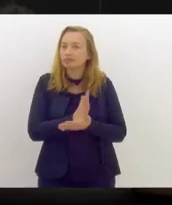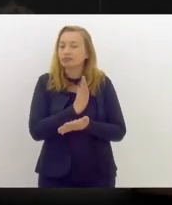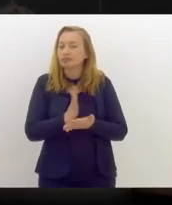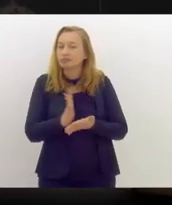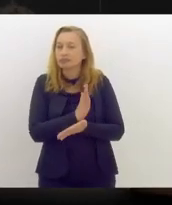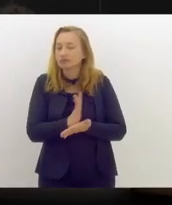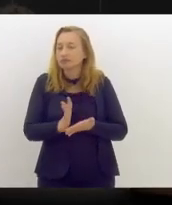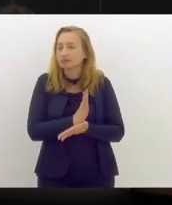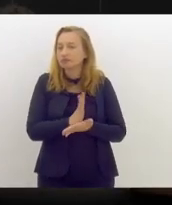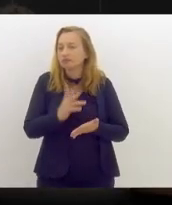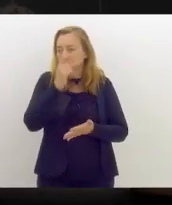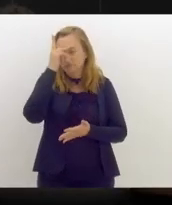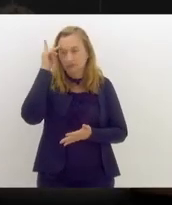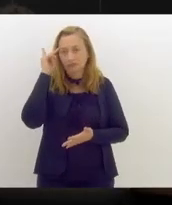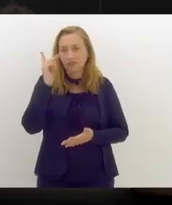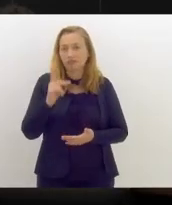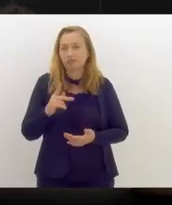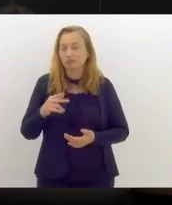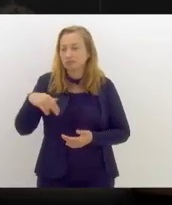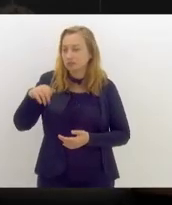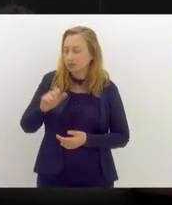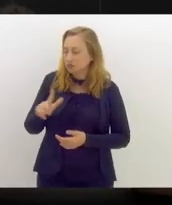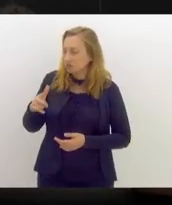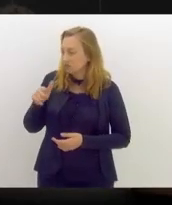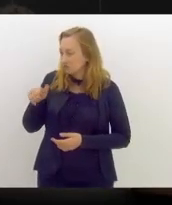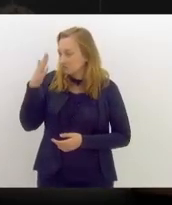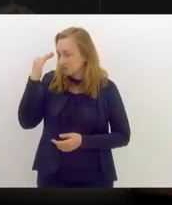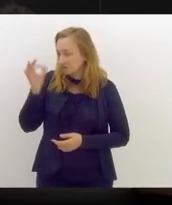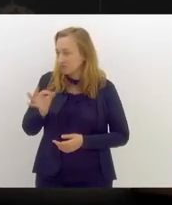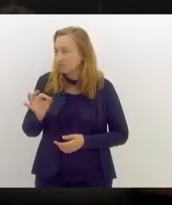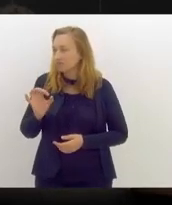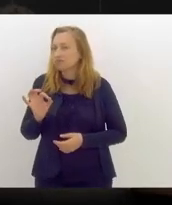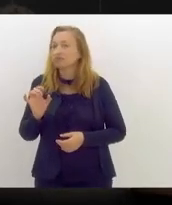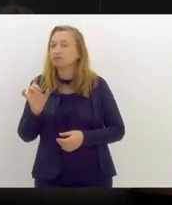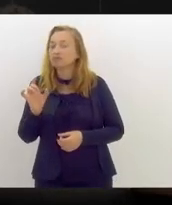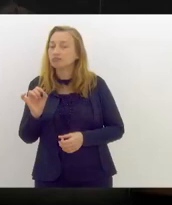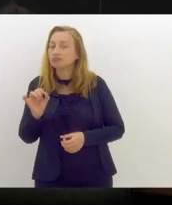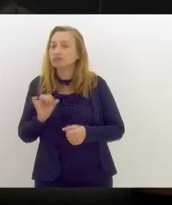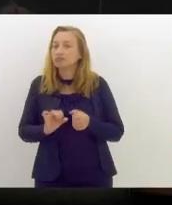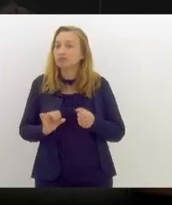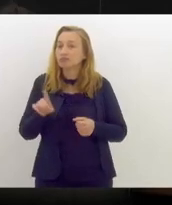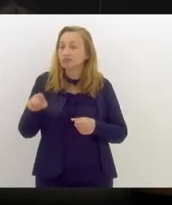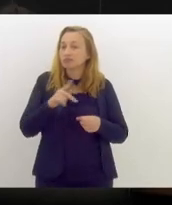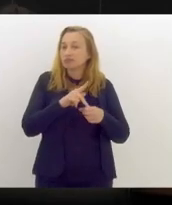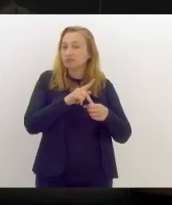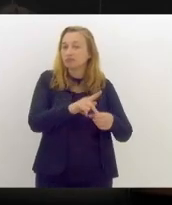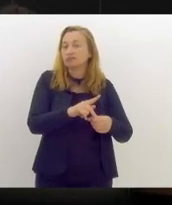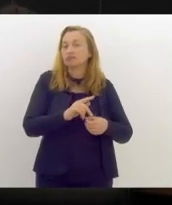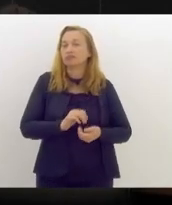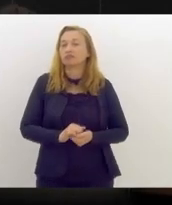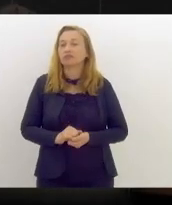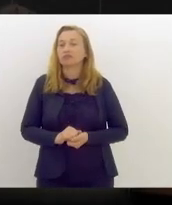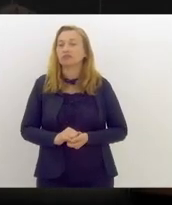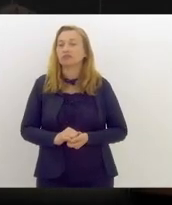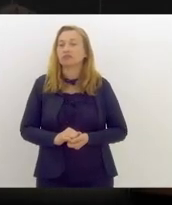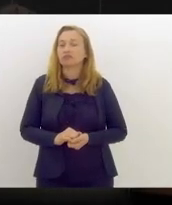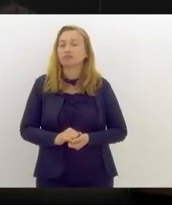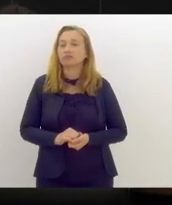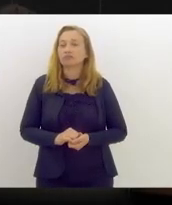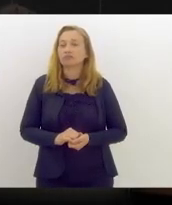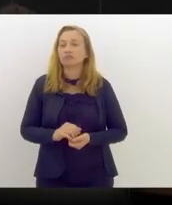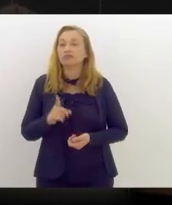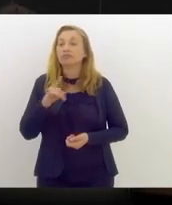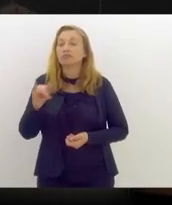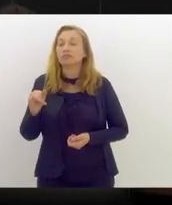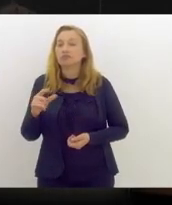poderosos que diz o seguinte Noel Você não sabe o que você tá fazendo esse Procuradores o